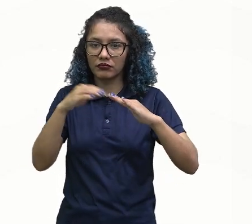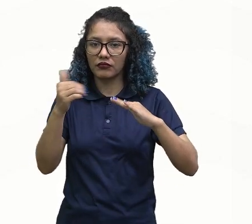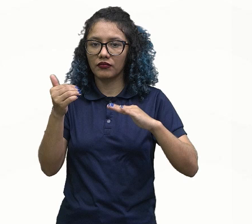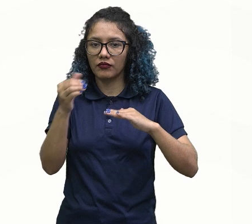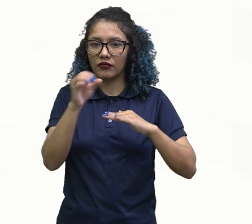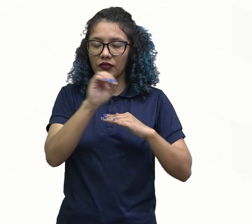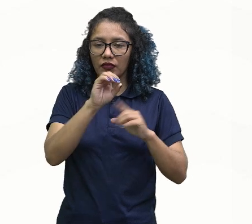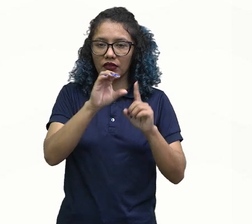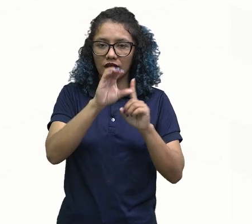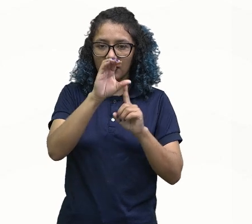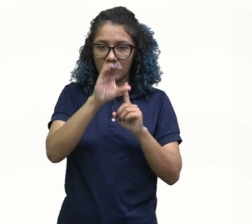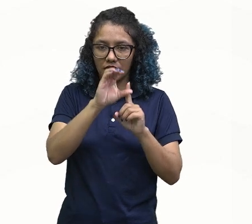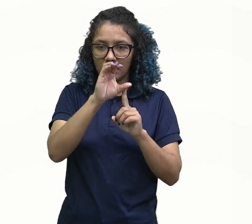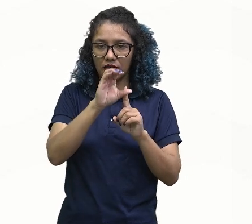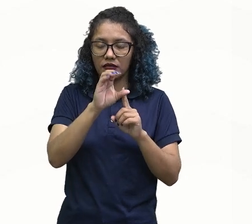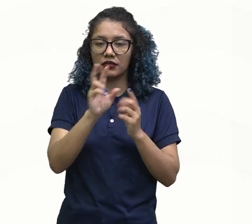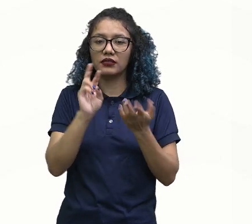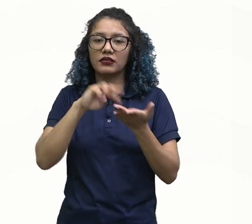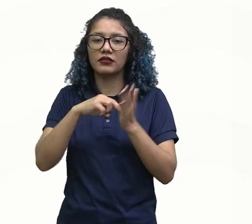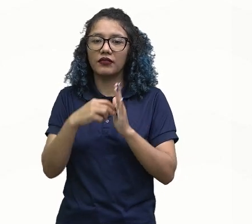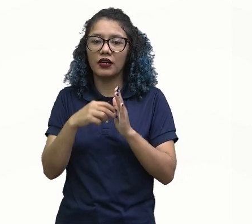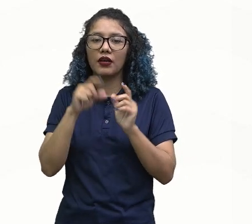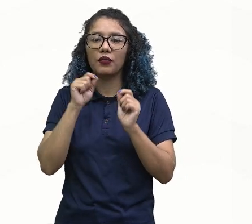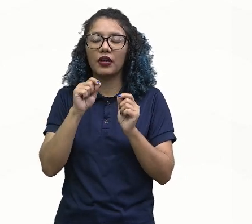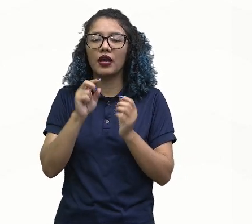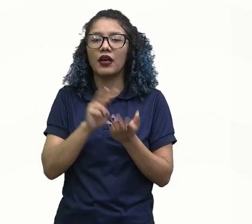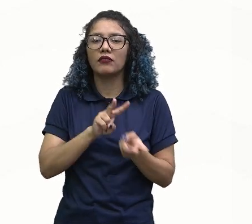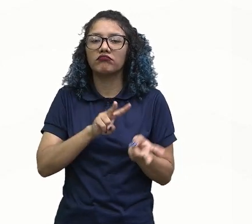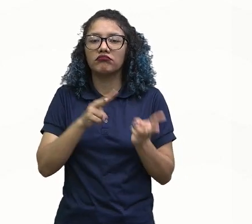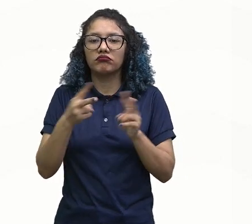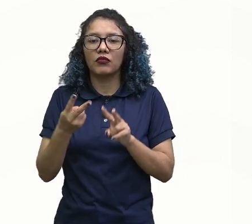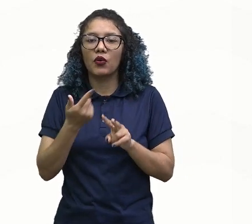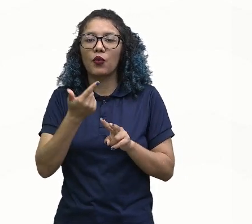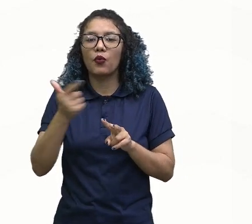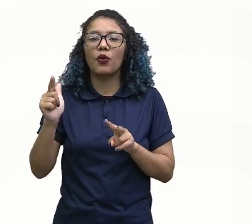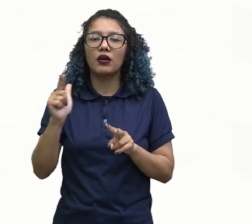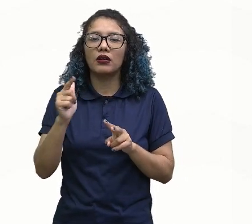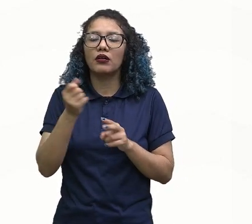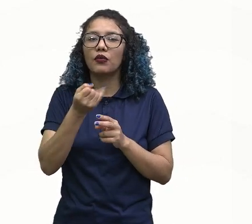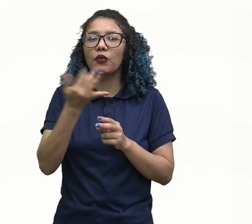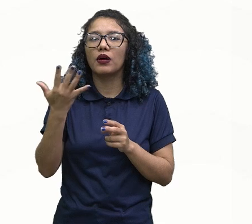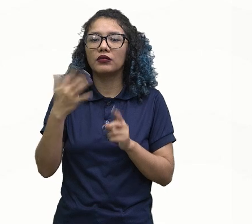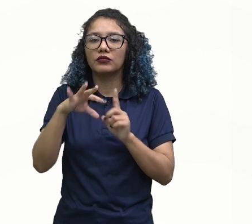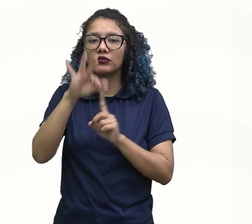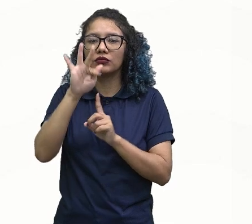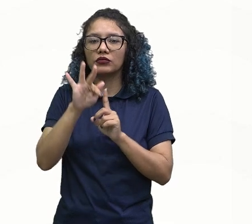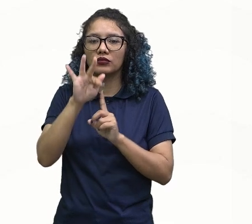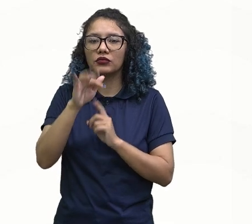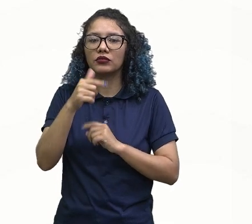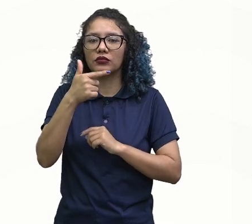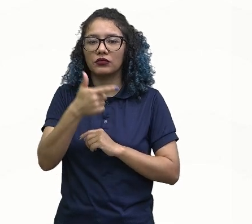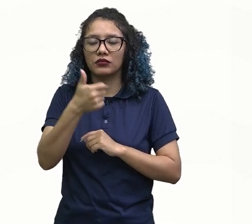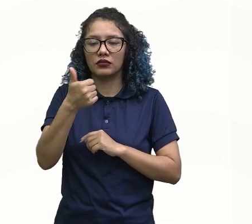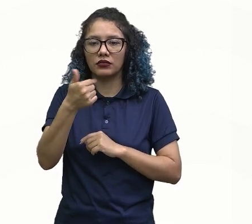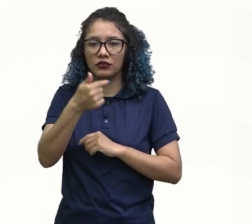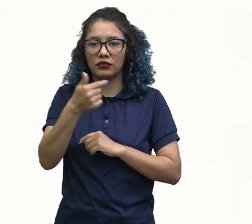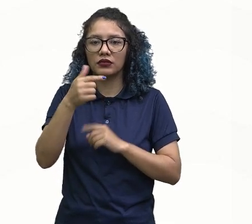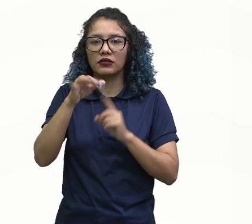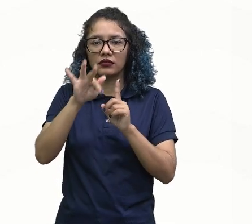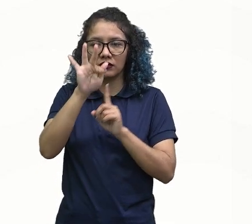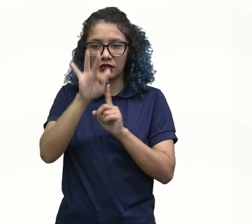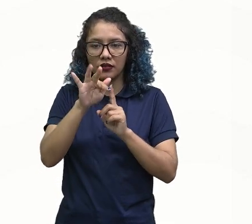é 212 Fahrenheit e aqui é 373